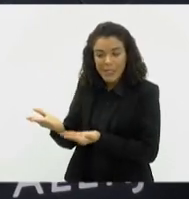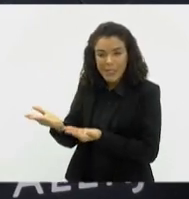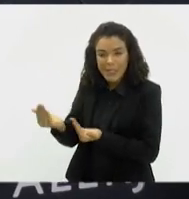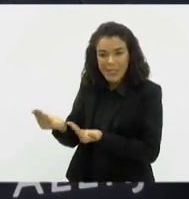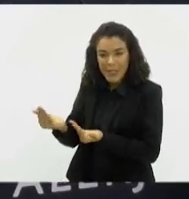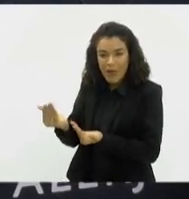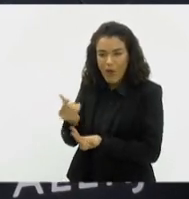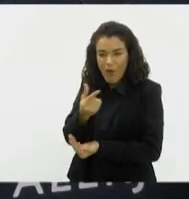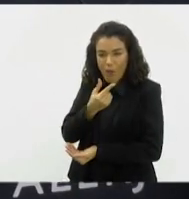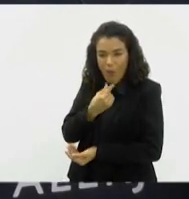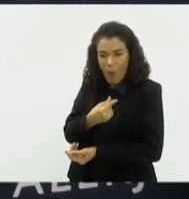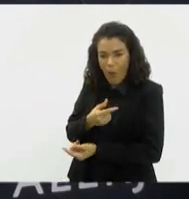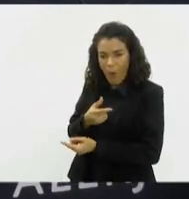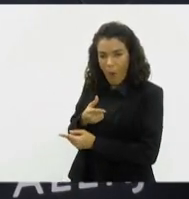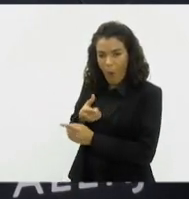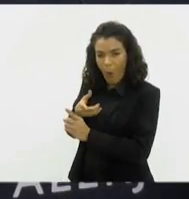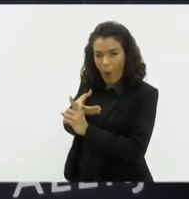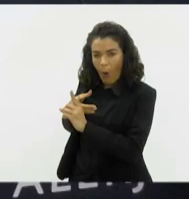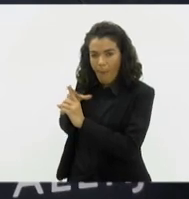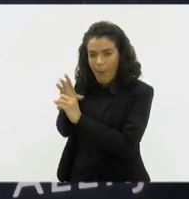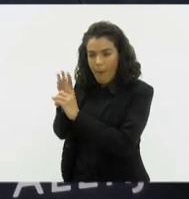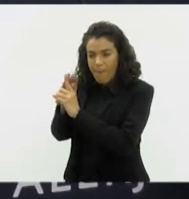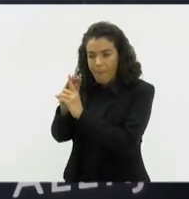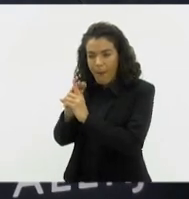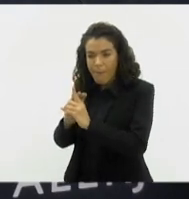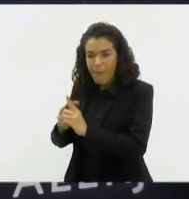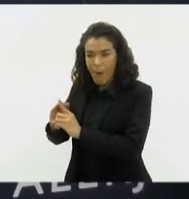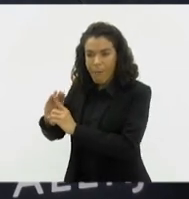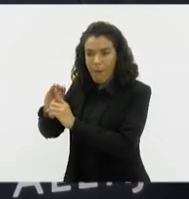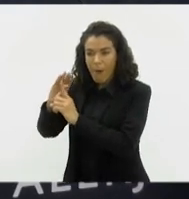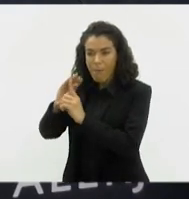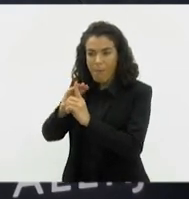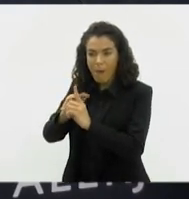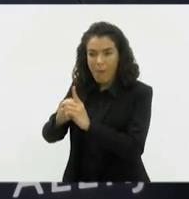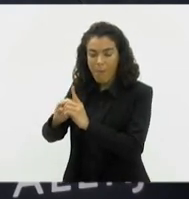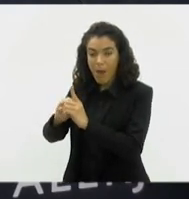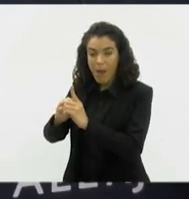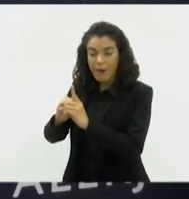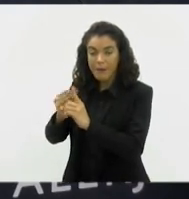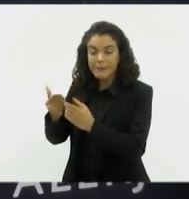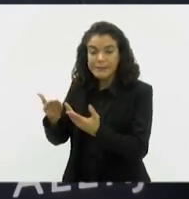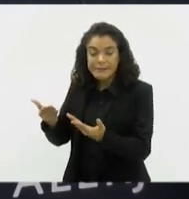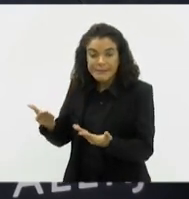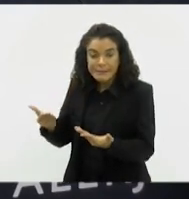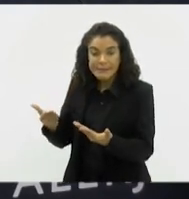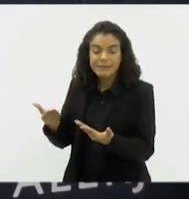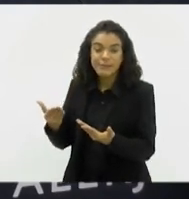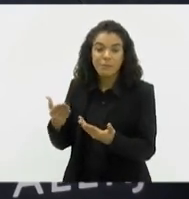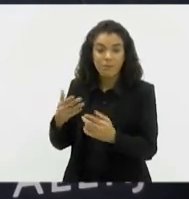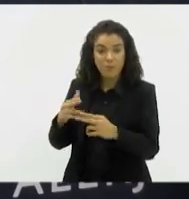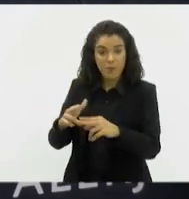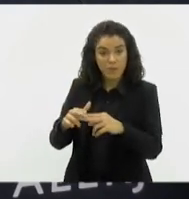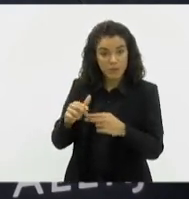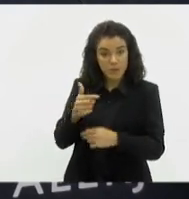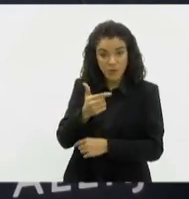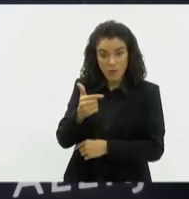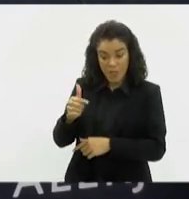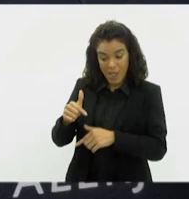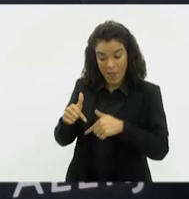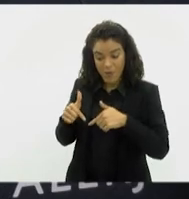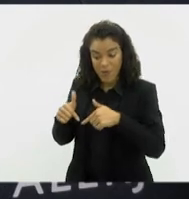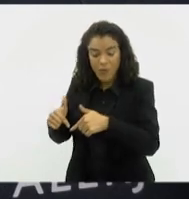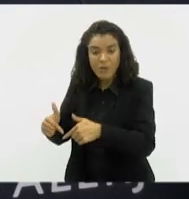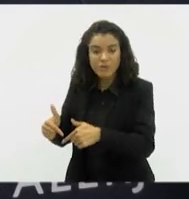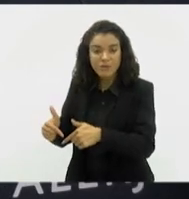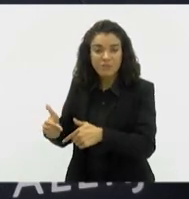se interessou pela menina, os pais... Entendeu? Tudo isso. Agora, se não tiver a atuação do senhor nesse campo, não